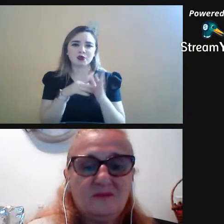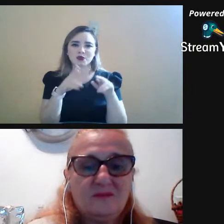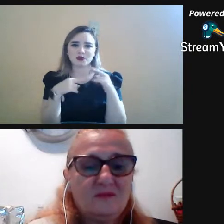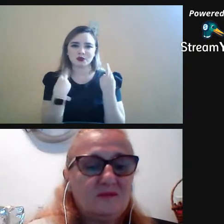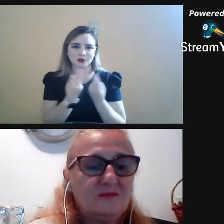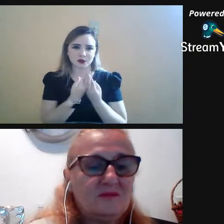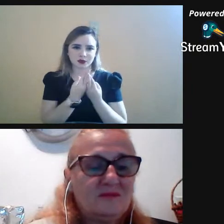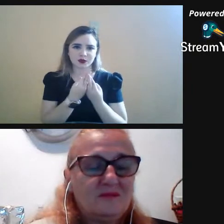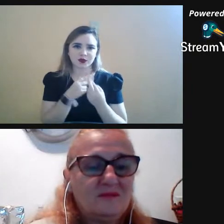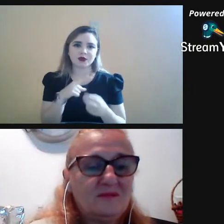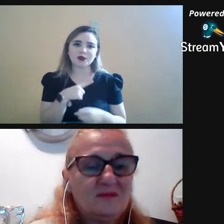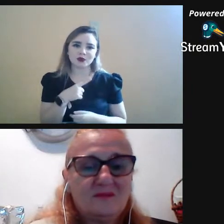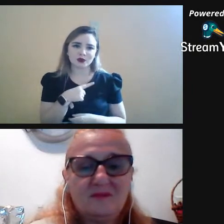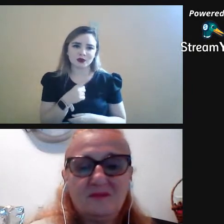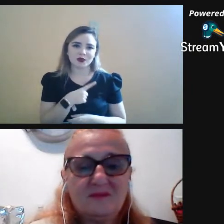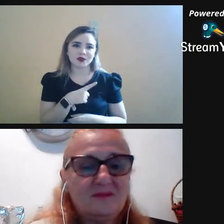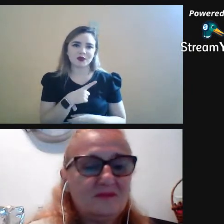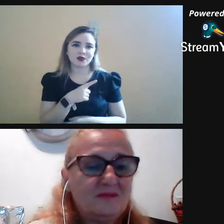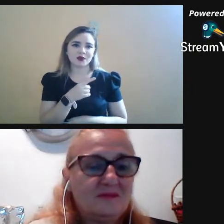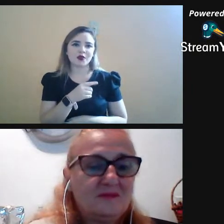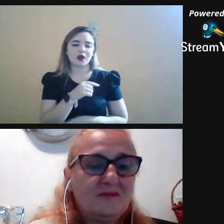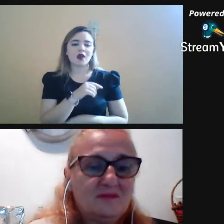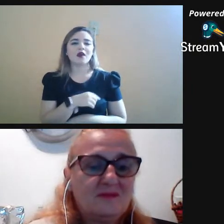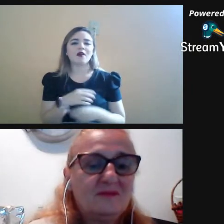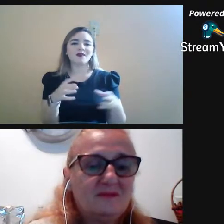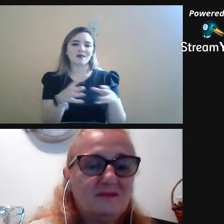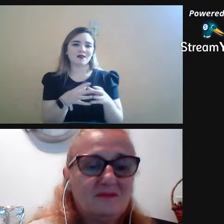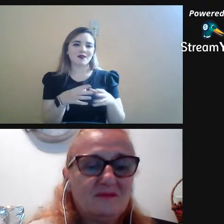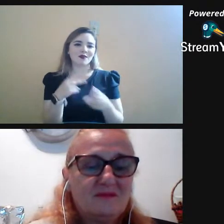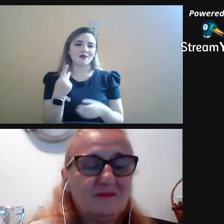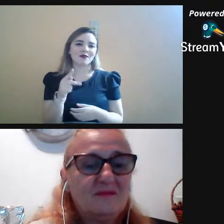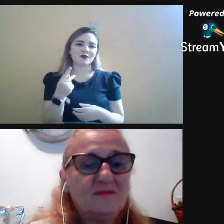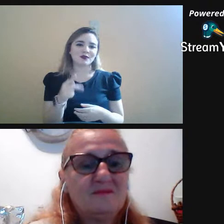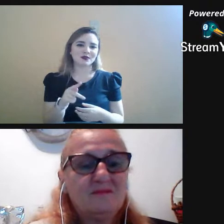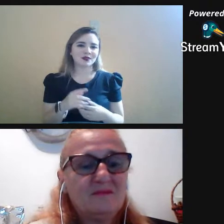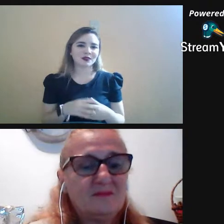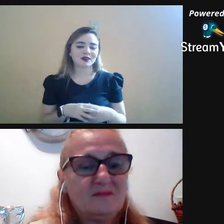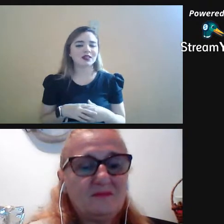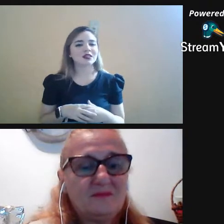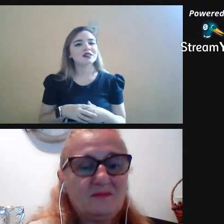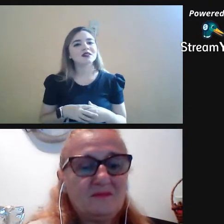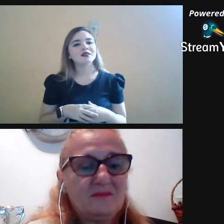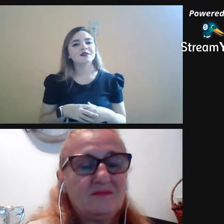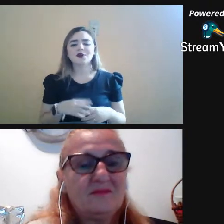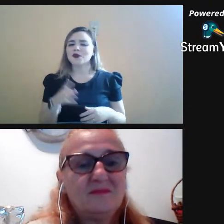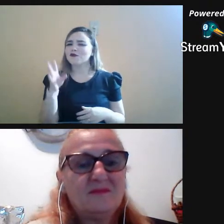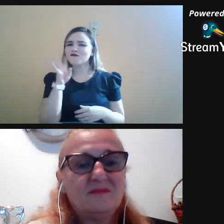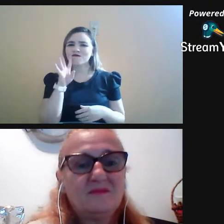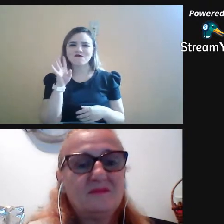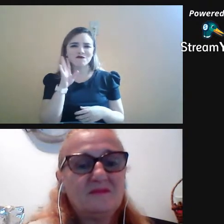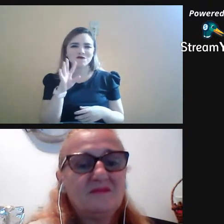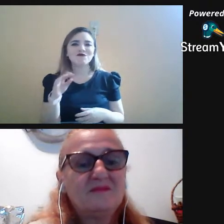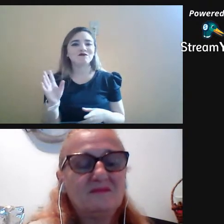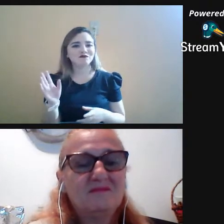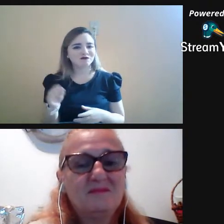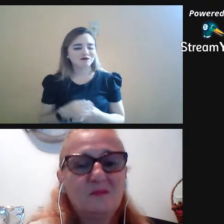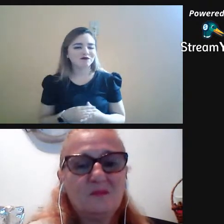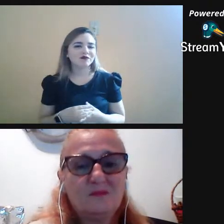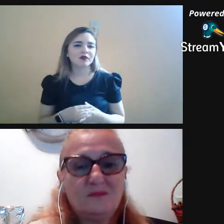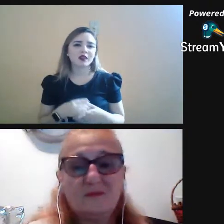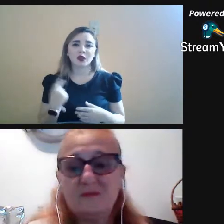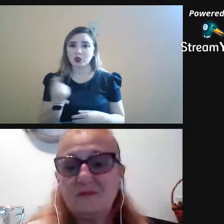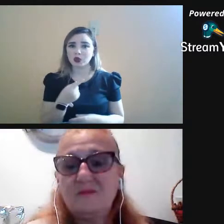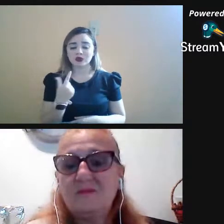tive com o grupo dela, que, aliás, as nossas reuniões estão maravilhosas, viu, Laura? Assim, a gente ainda não